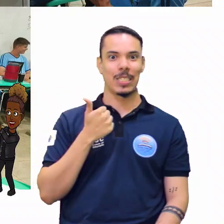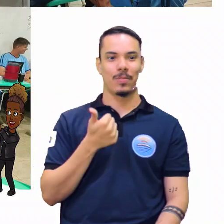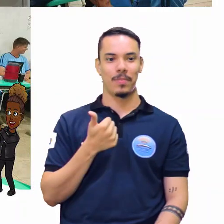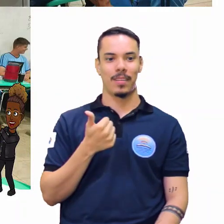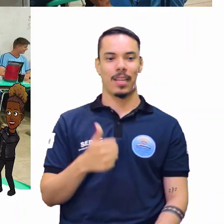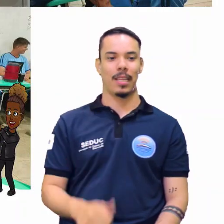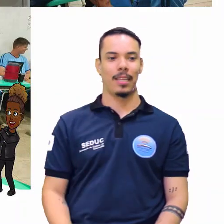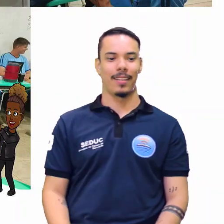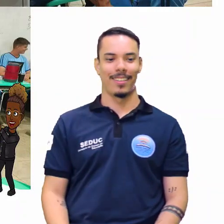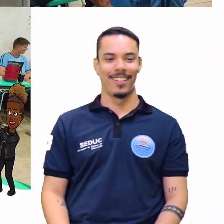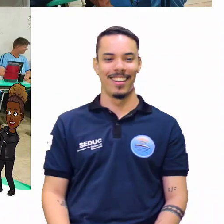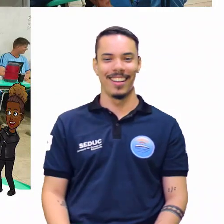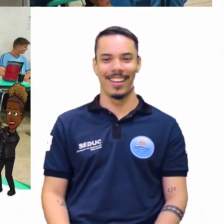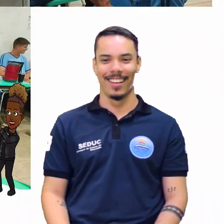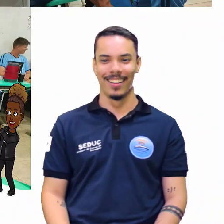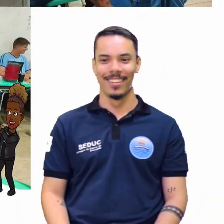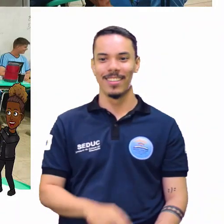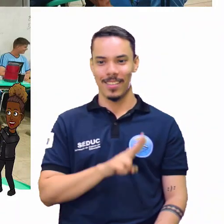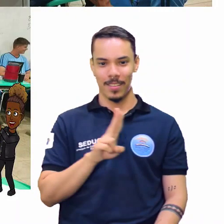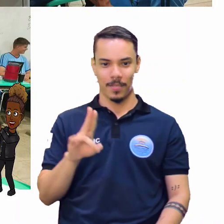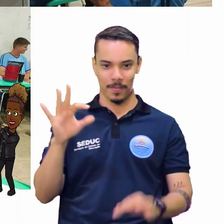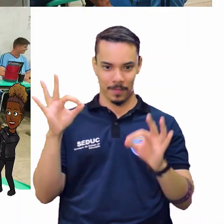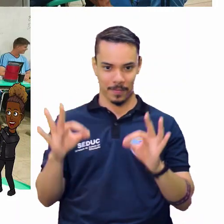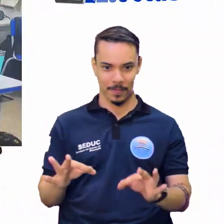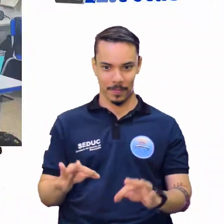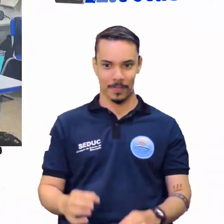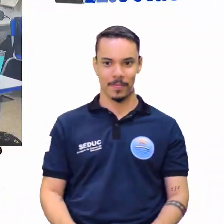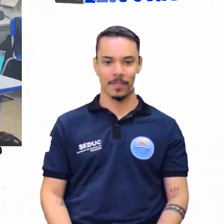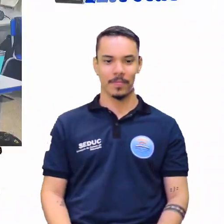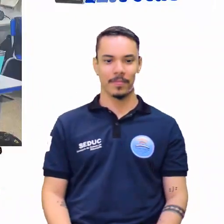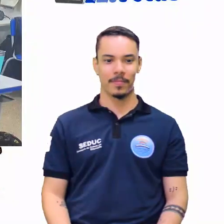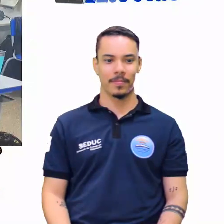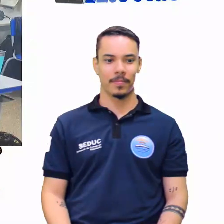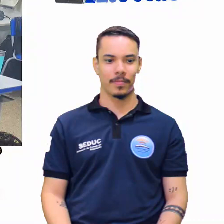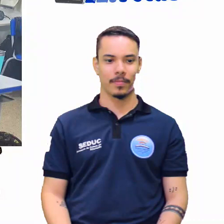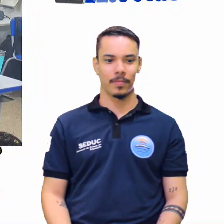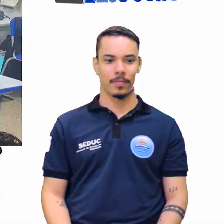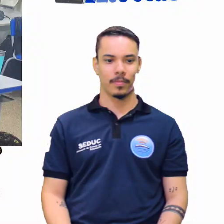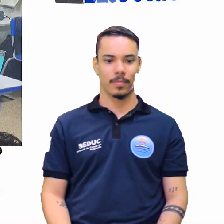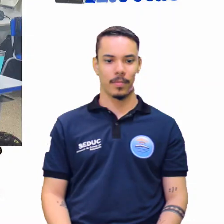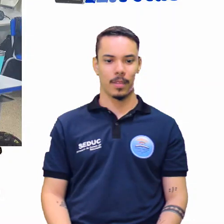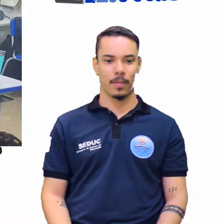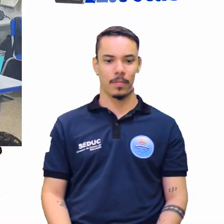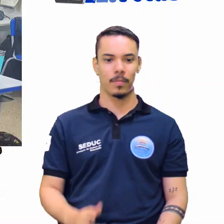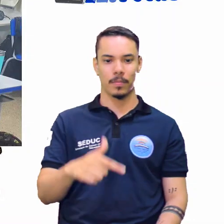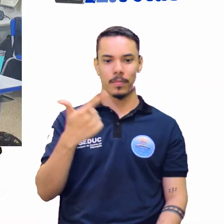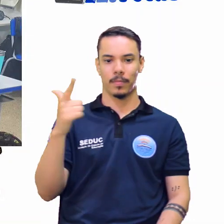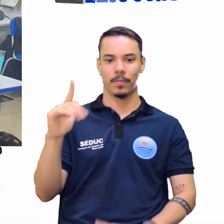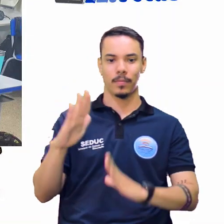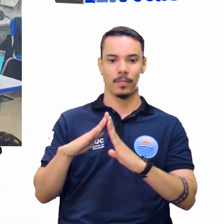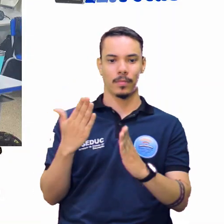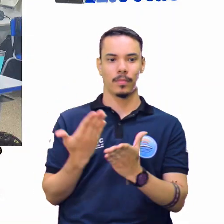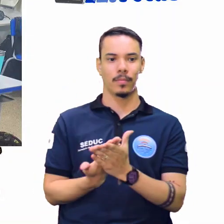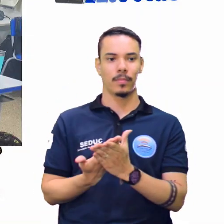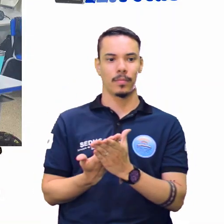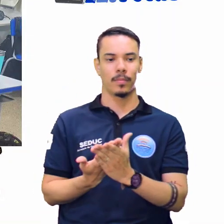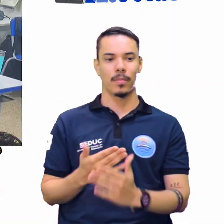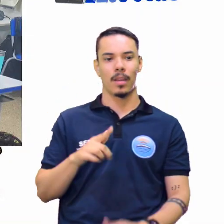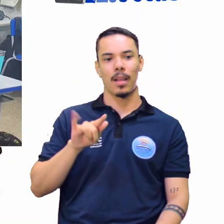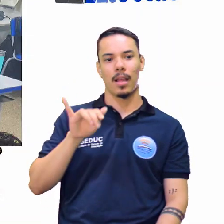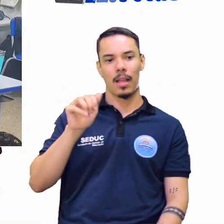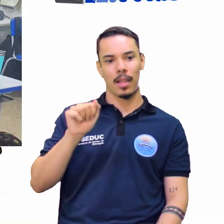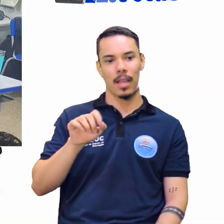amadinho vamos lá então mais outra aqui para vocês outra escola é escola